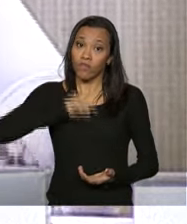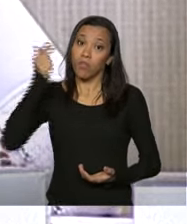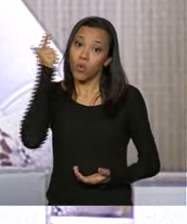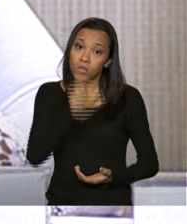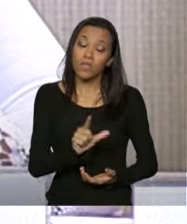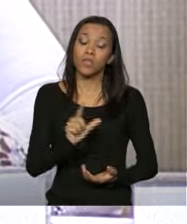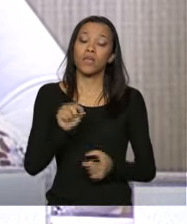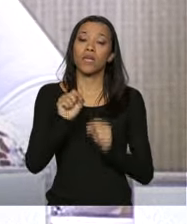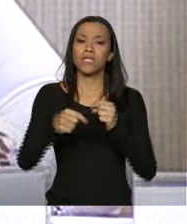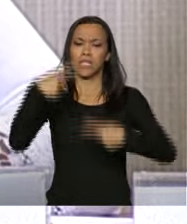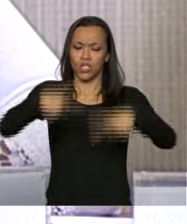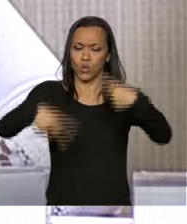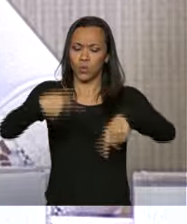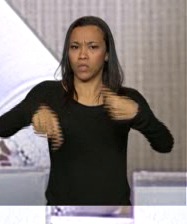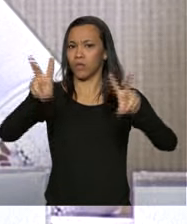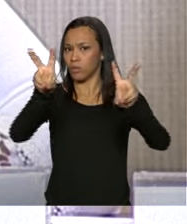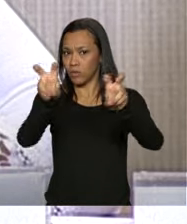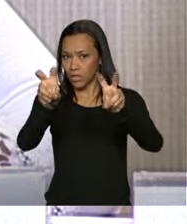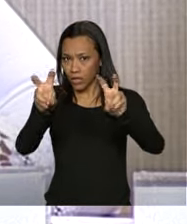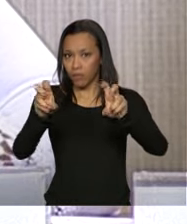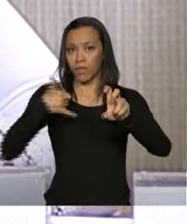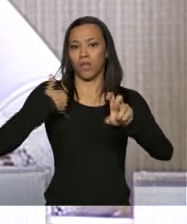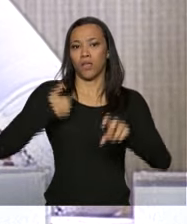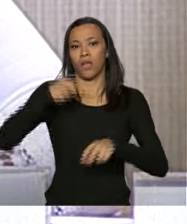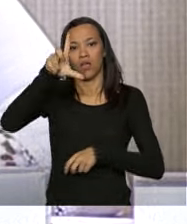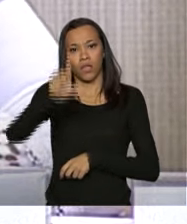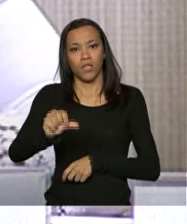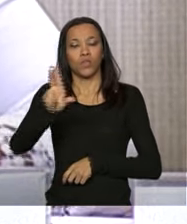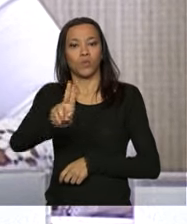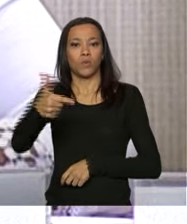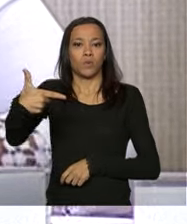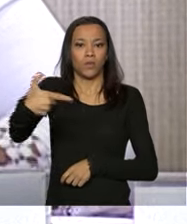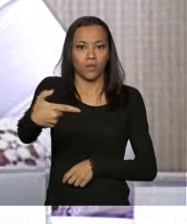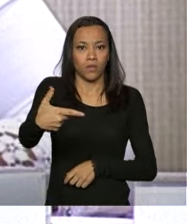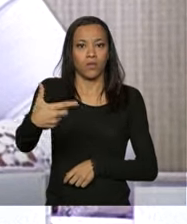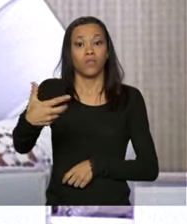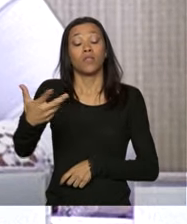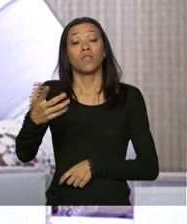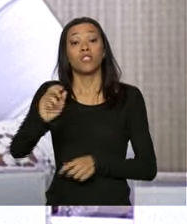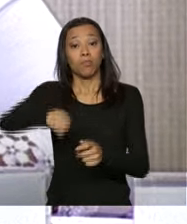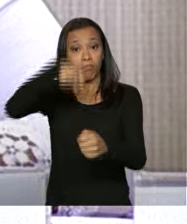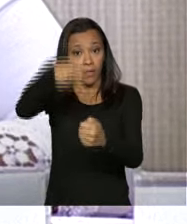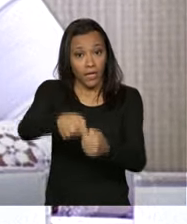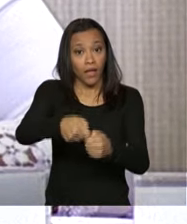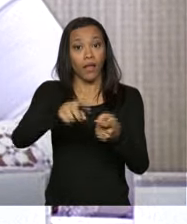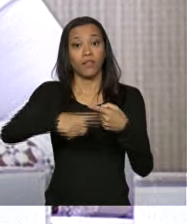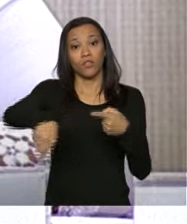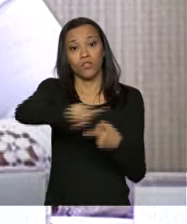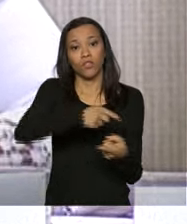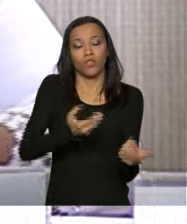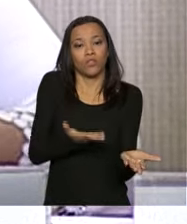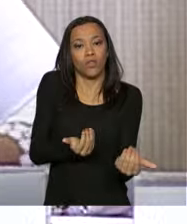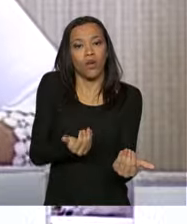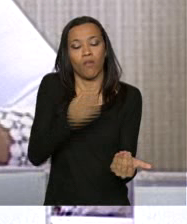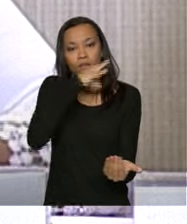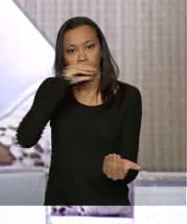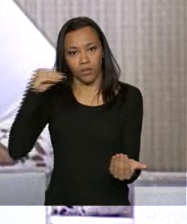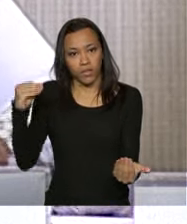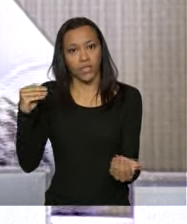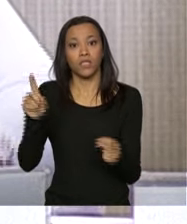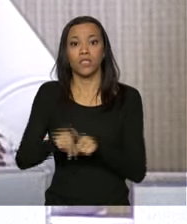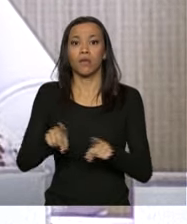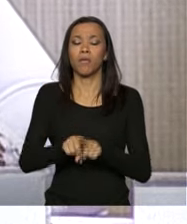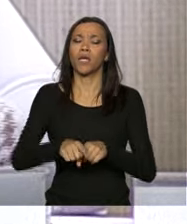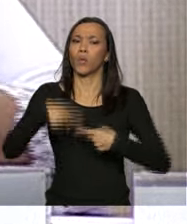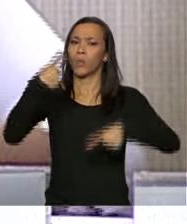maioridade penal, o debate do enfrentamento à letalidade das dos nossos adolescentes e dos nossos jovens, o debate do